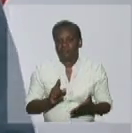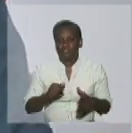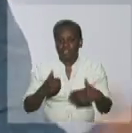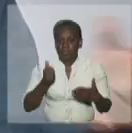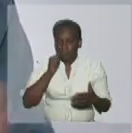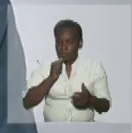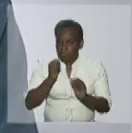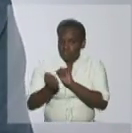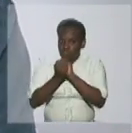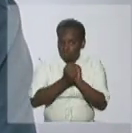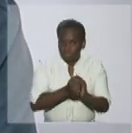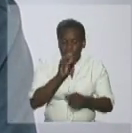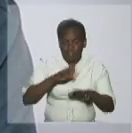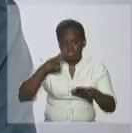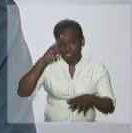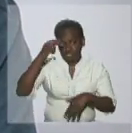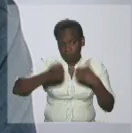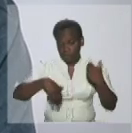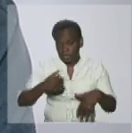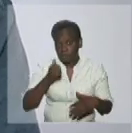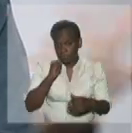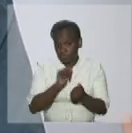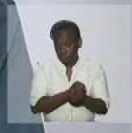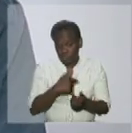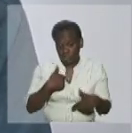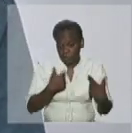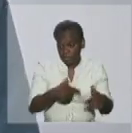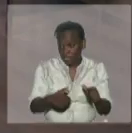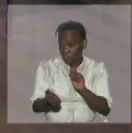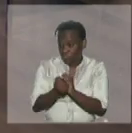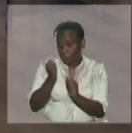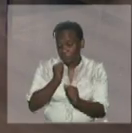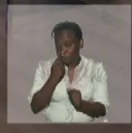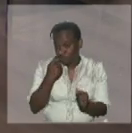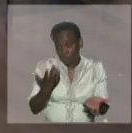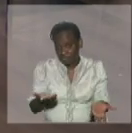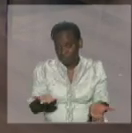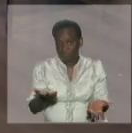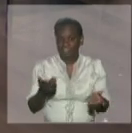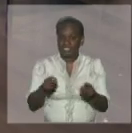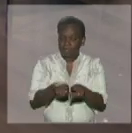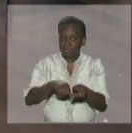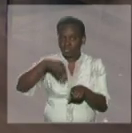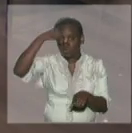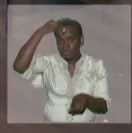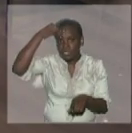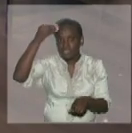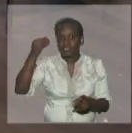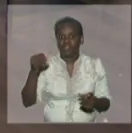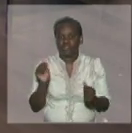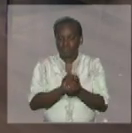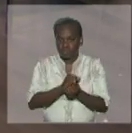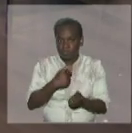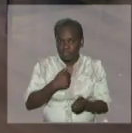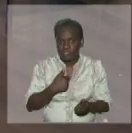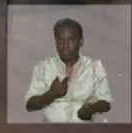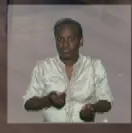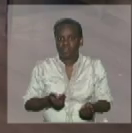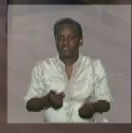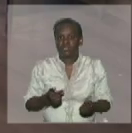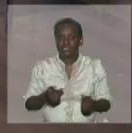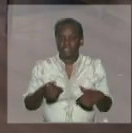Então, por exemplo, levo minha mãe às vezes para ver uma contação de histórias. E estou trabalhando e tenho um afetivo ali. Levo o meu sobrinho para estar